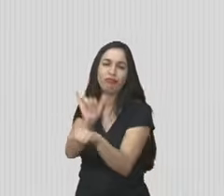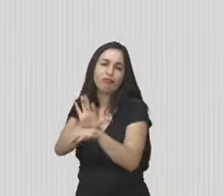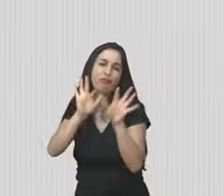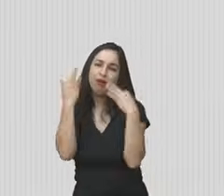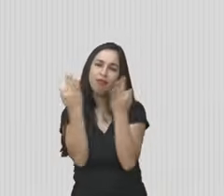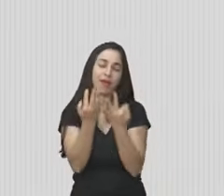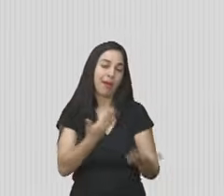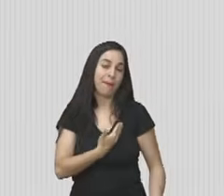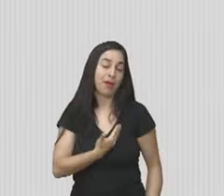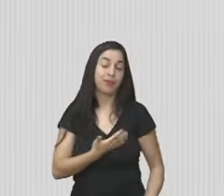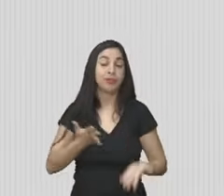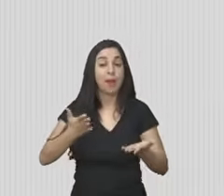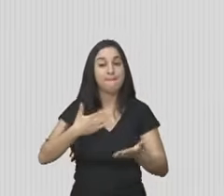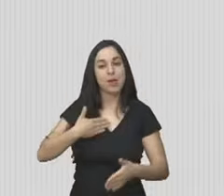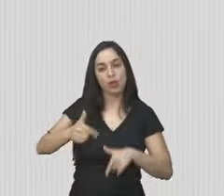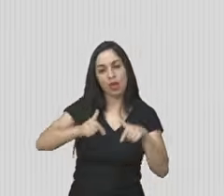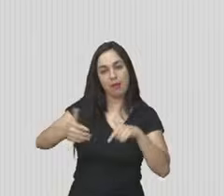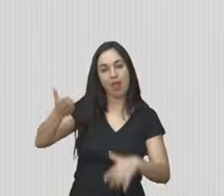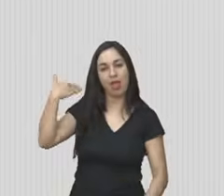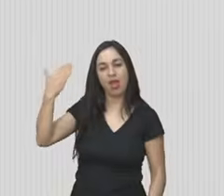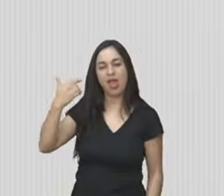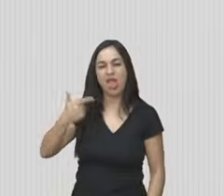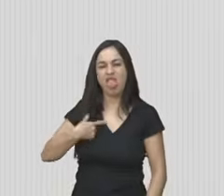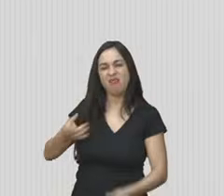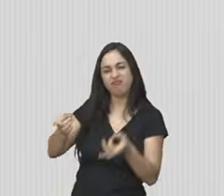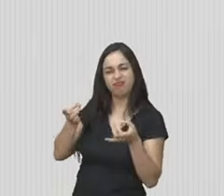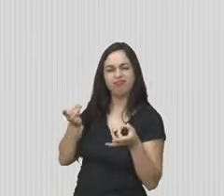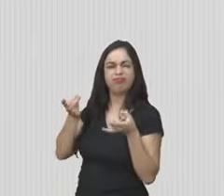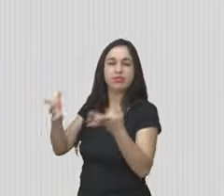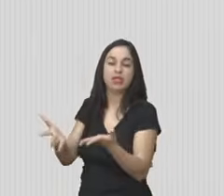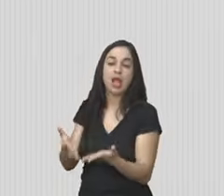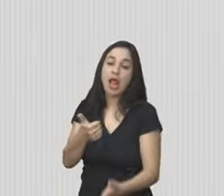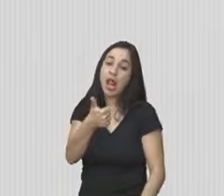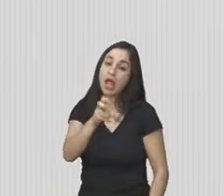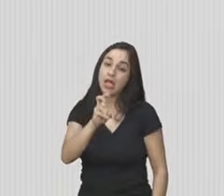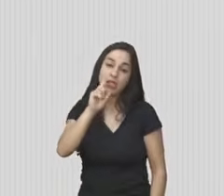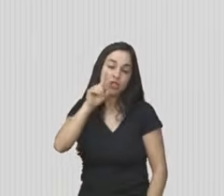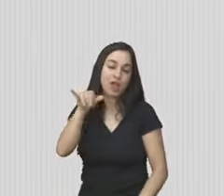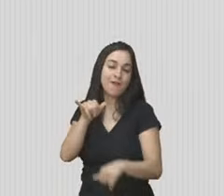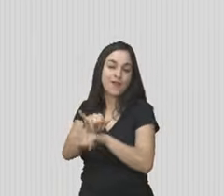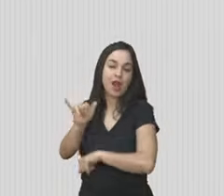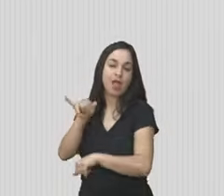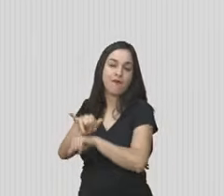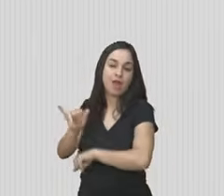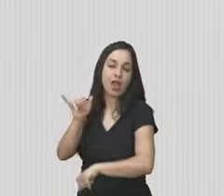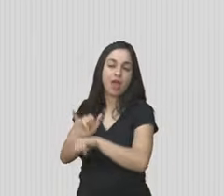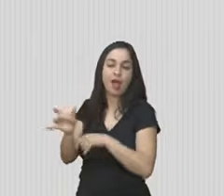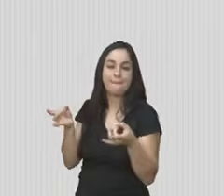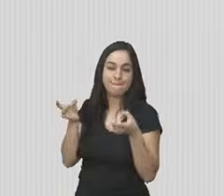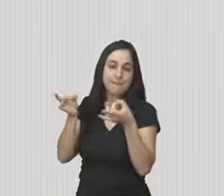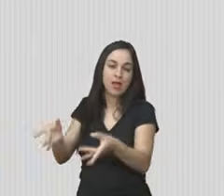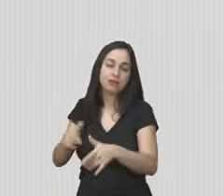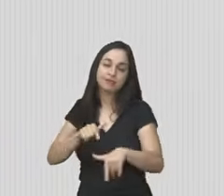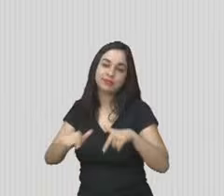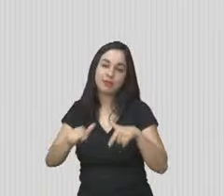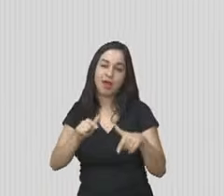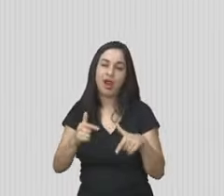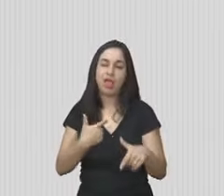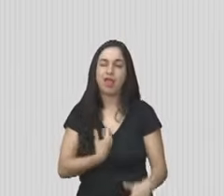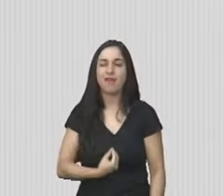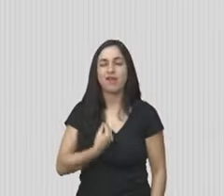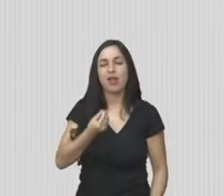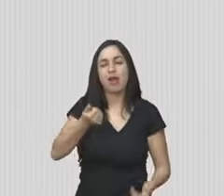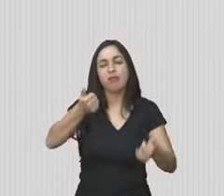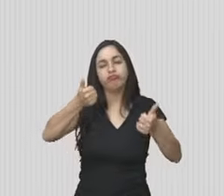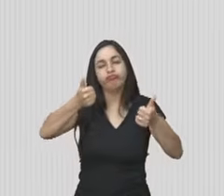emprego mesmo, eu já não frequentava mais o emprego, tinha acabado 15 dias sem trabalhar, abandono de emprego, né? E fui me afundando cada vez